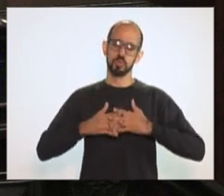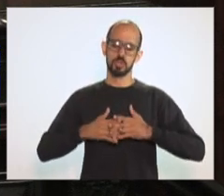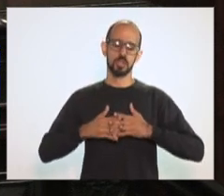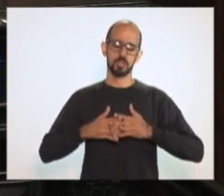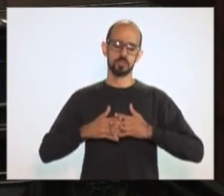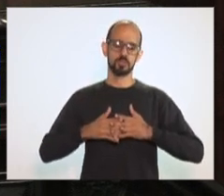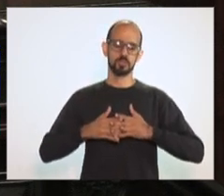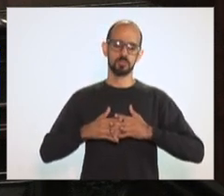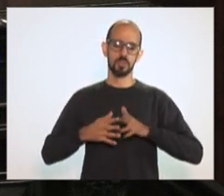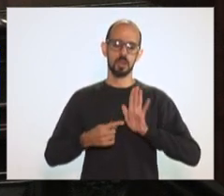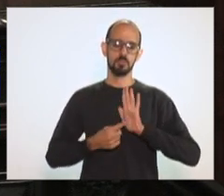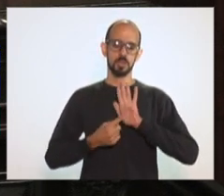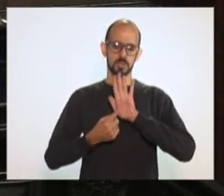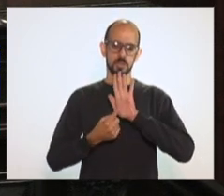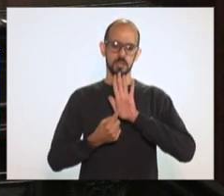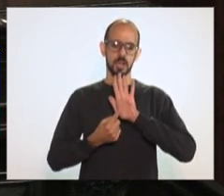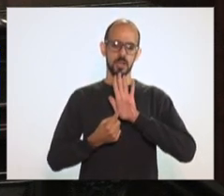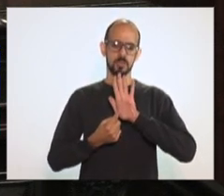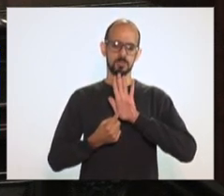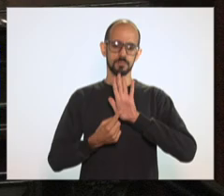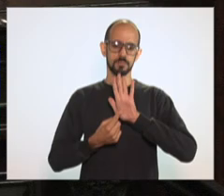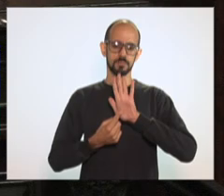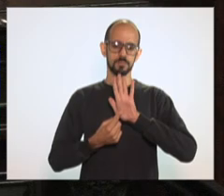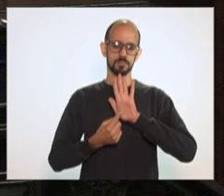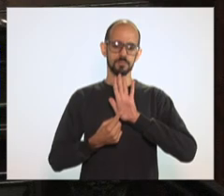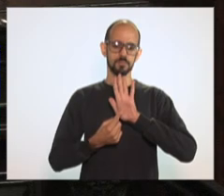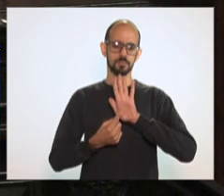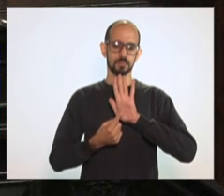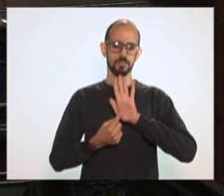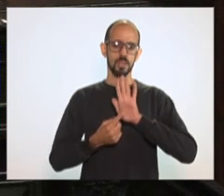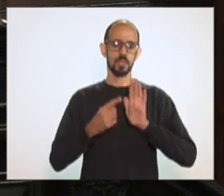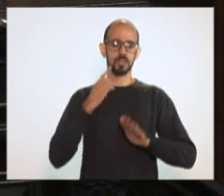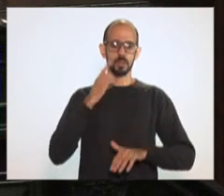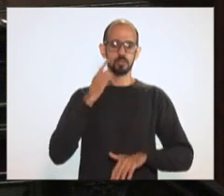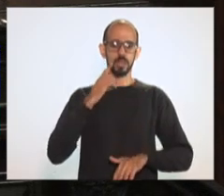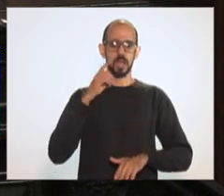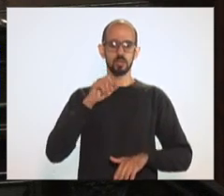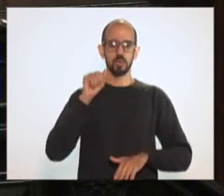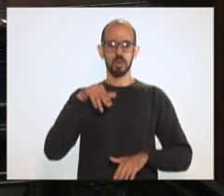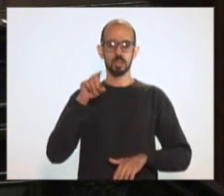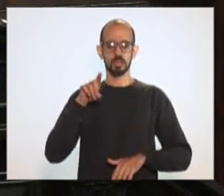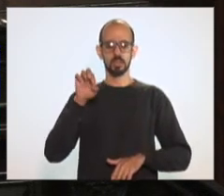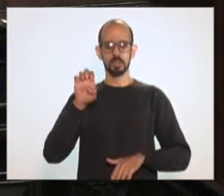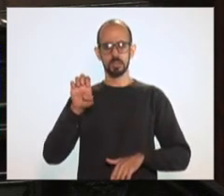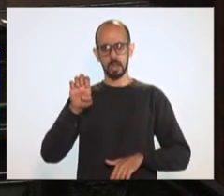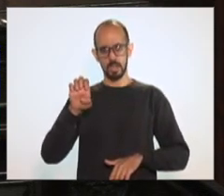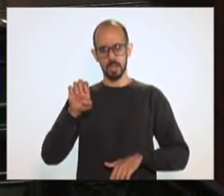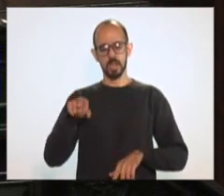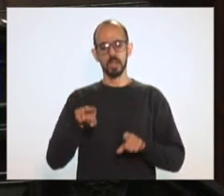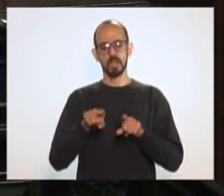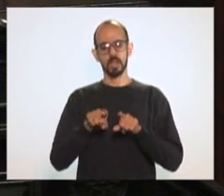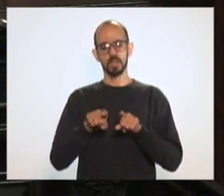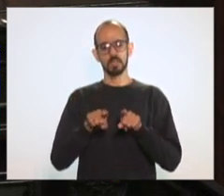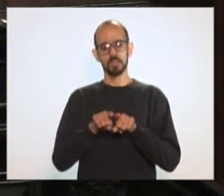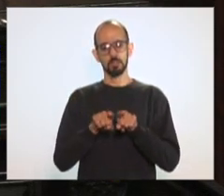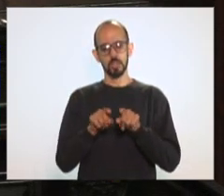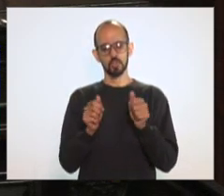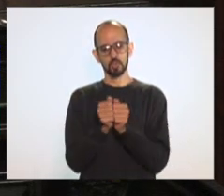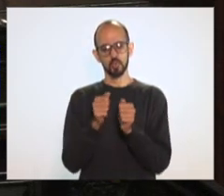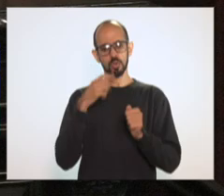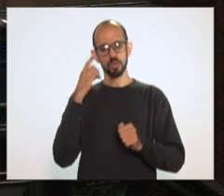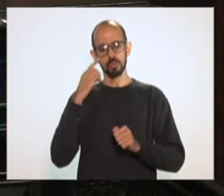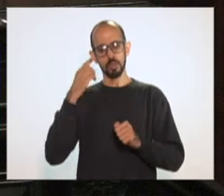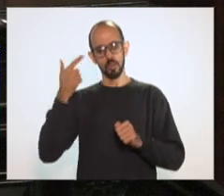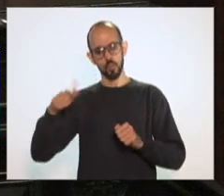custeio. Muito bem fez e apresentou o projeto do deputado André Siciliano com outros deputados nessa casa, no sentido de autorizar